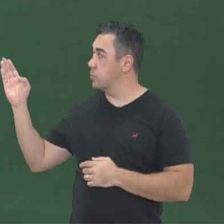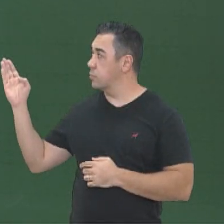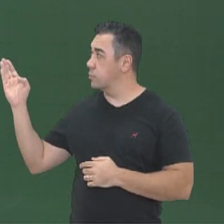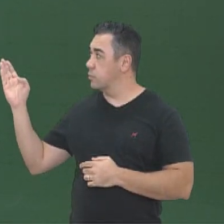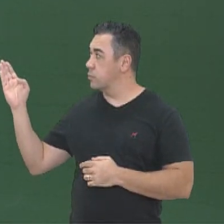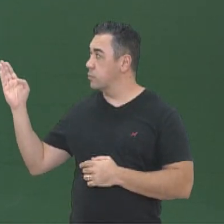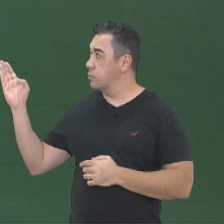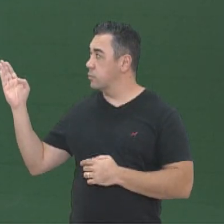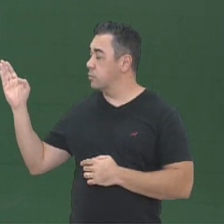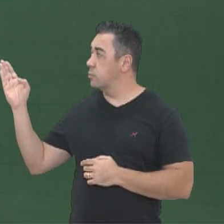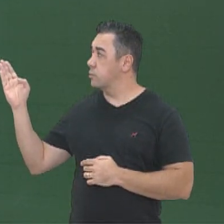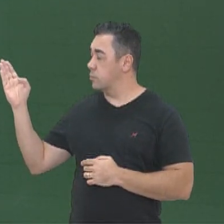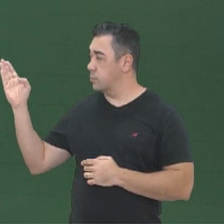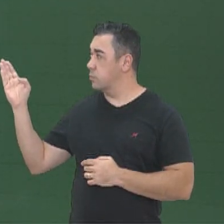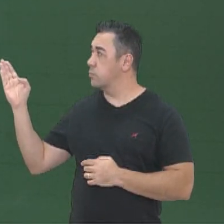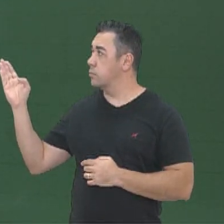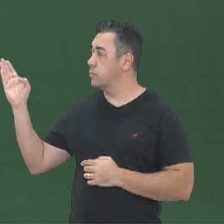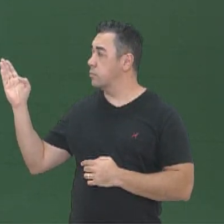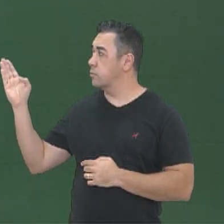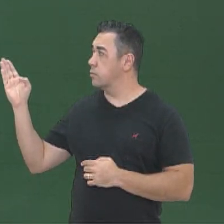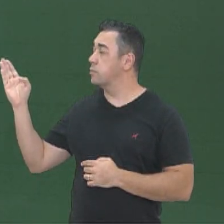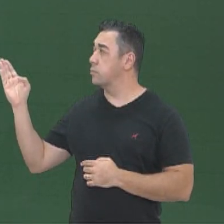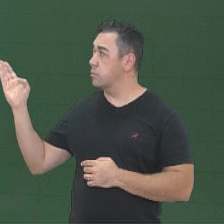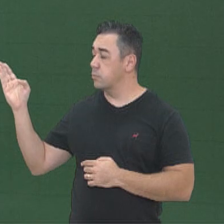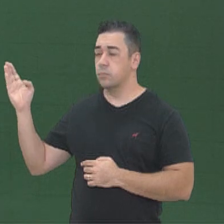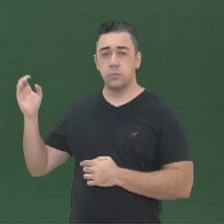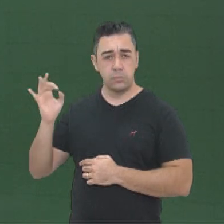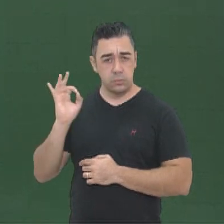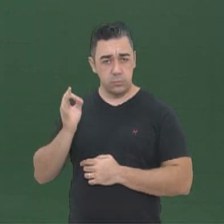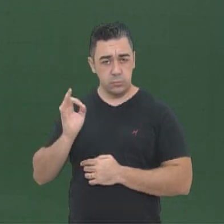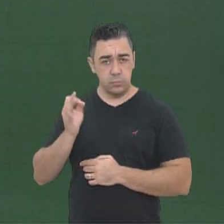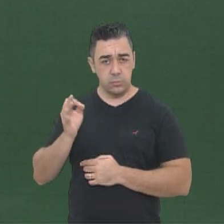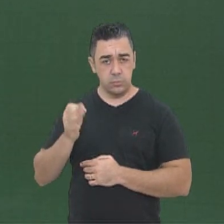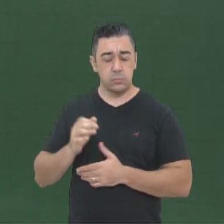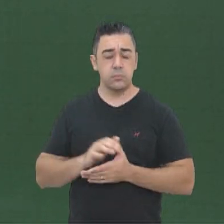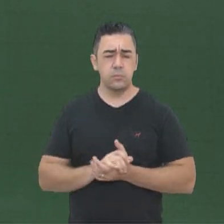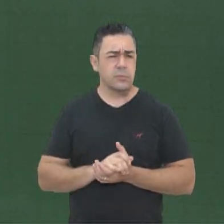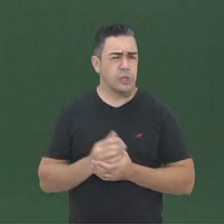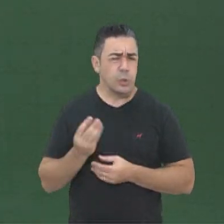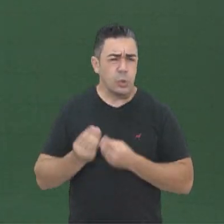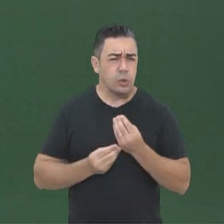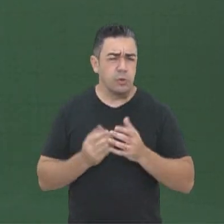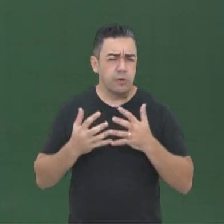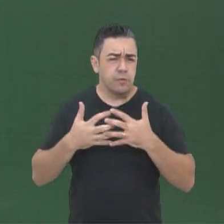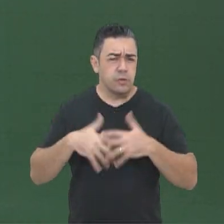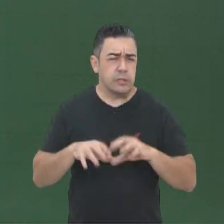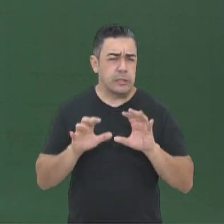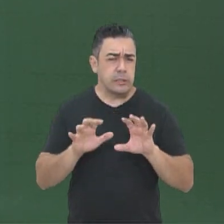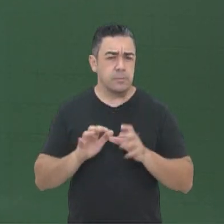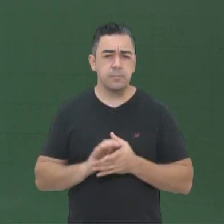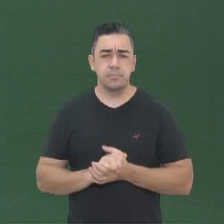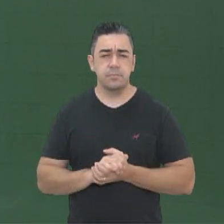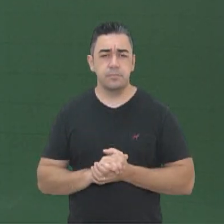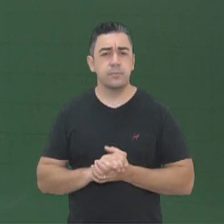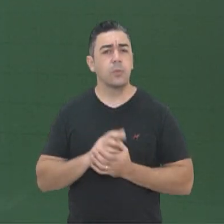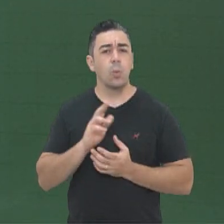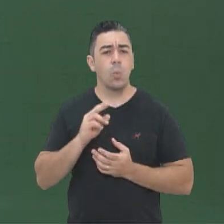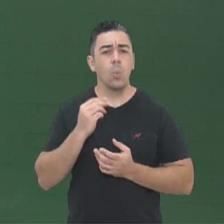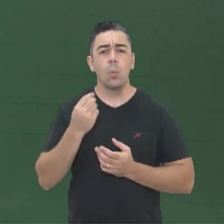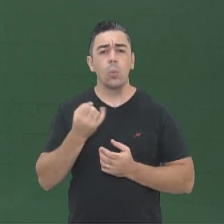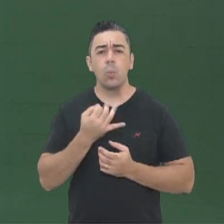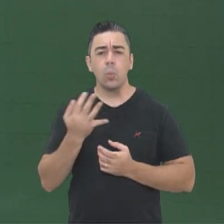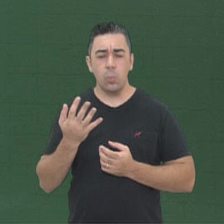quadrado, vezes 2 ao quadrado, vezes 2. Como assim, prof? Olha só. Qual é o expoente do